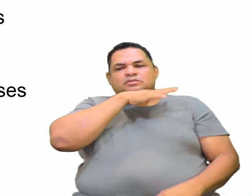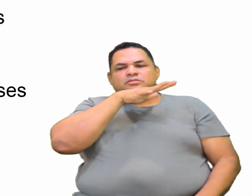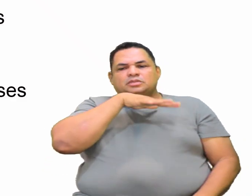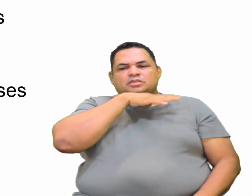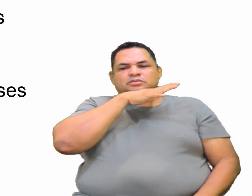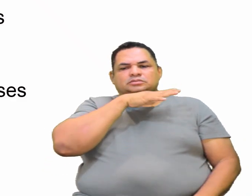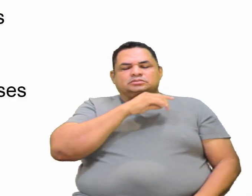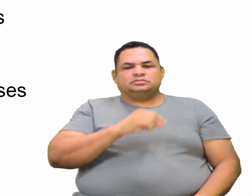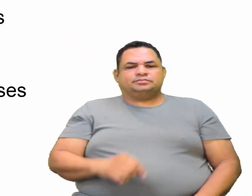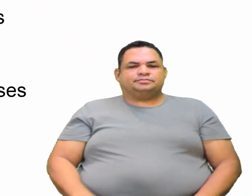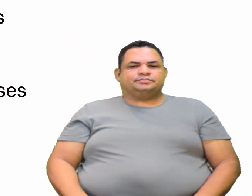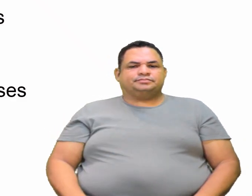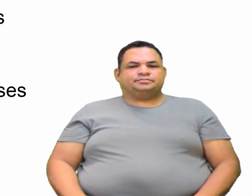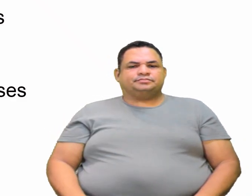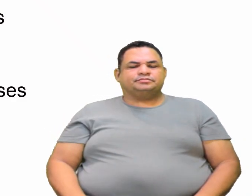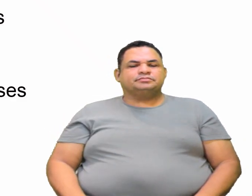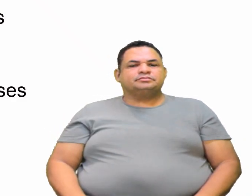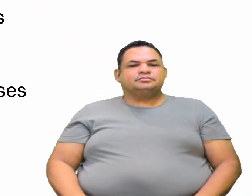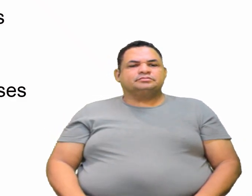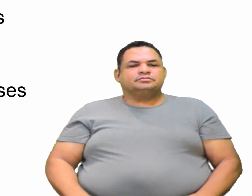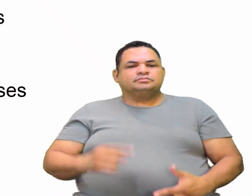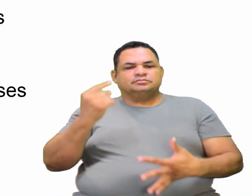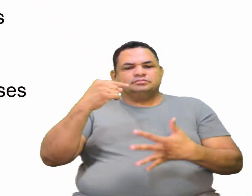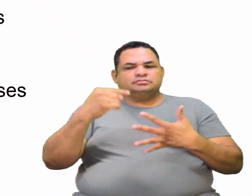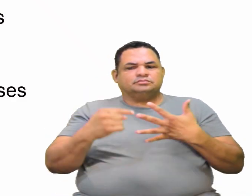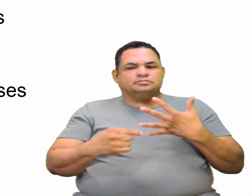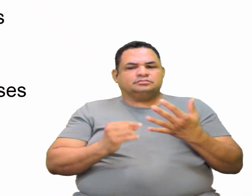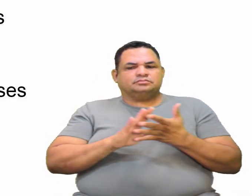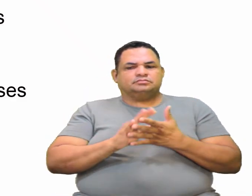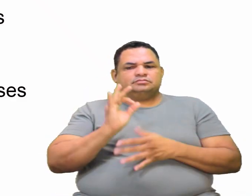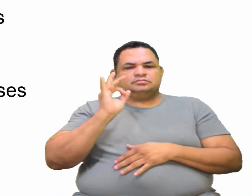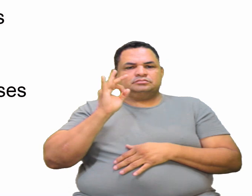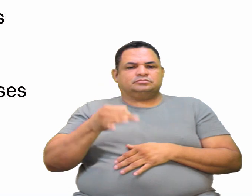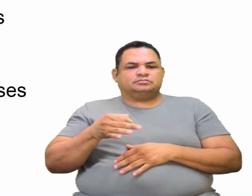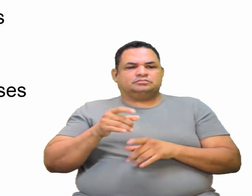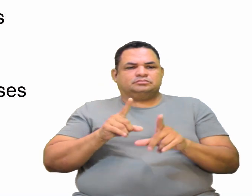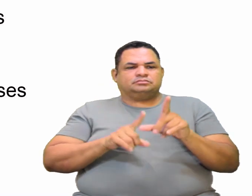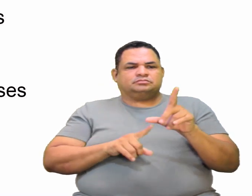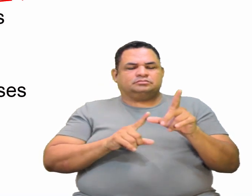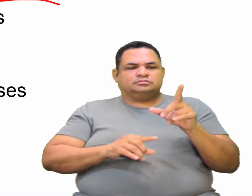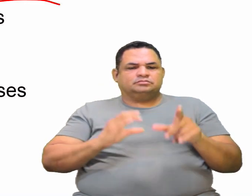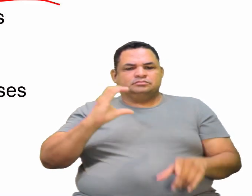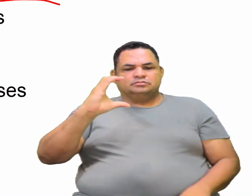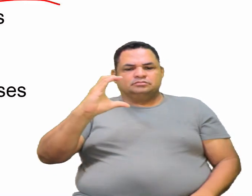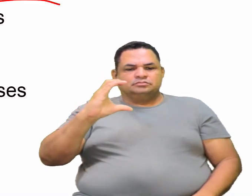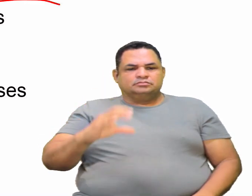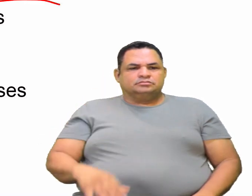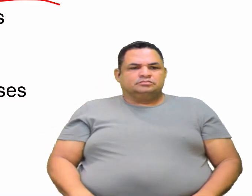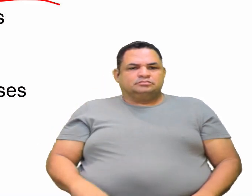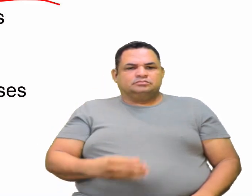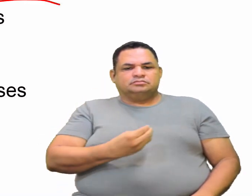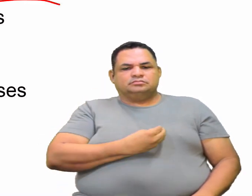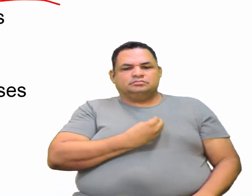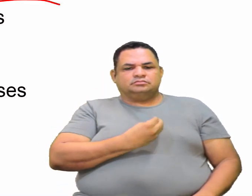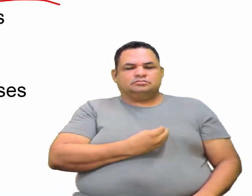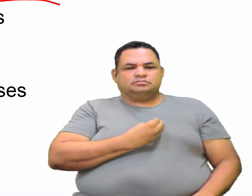animais. Então, a alternativa correta, para a gente não demorar, é a alternativa C. Gabarito. As